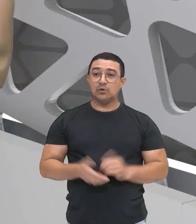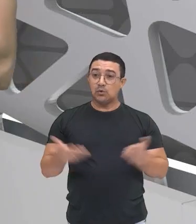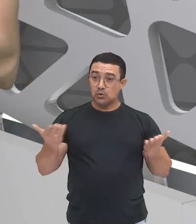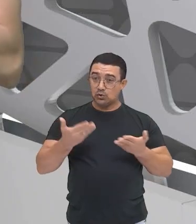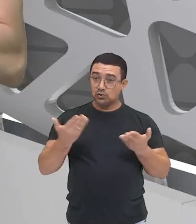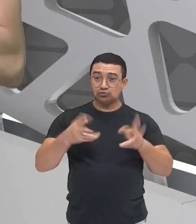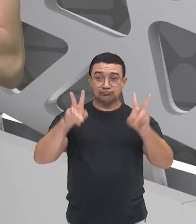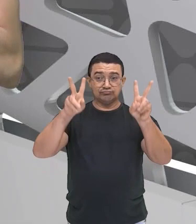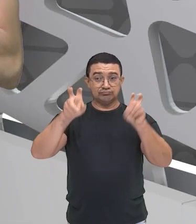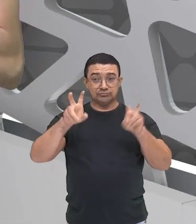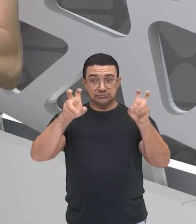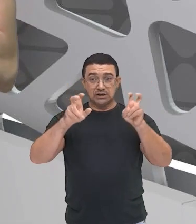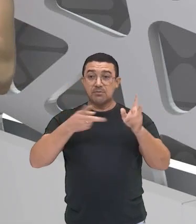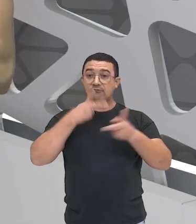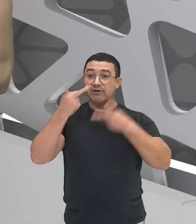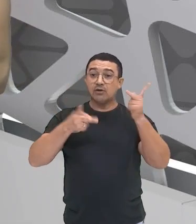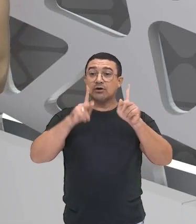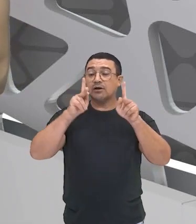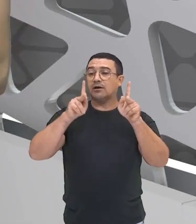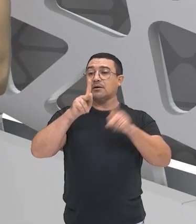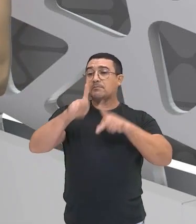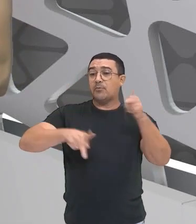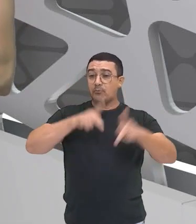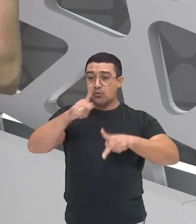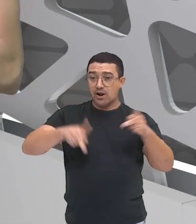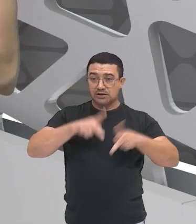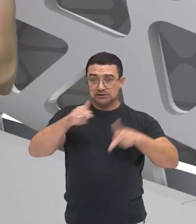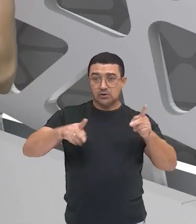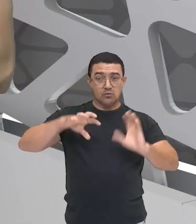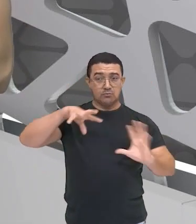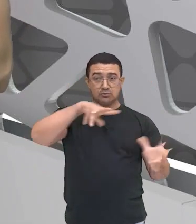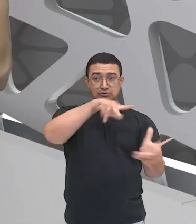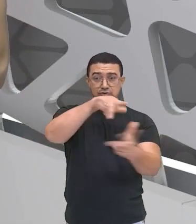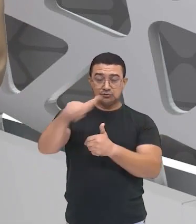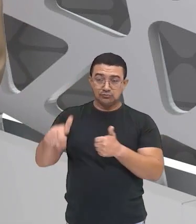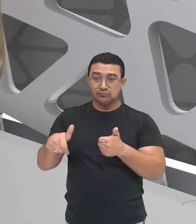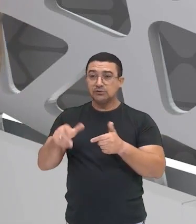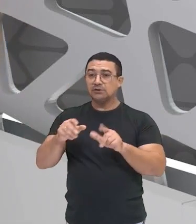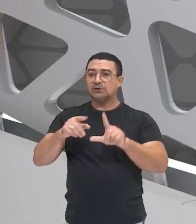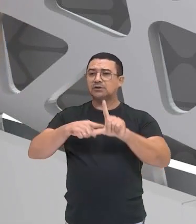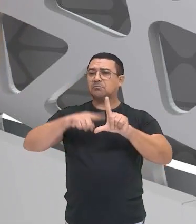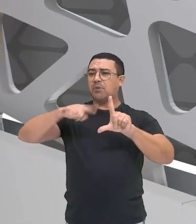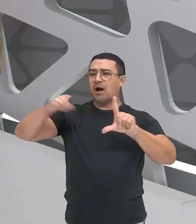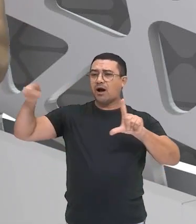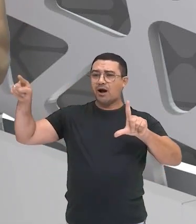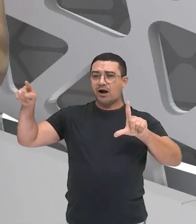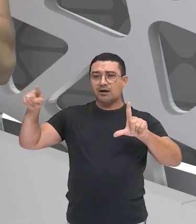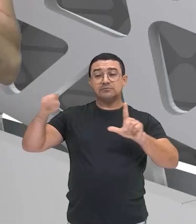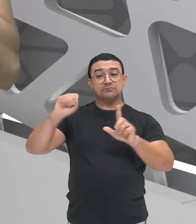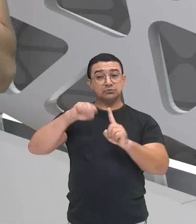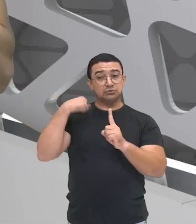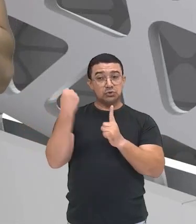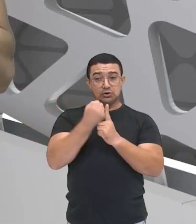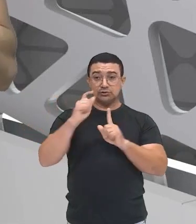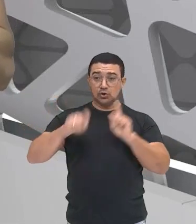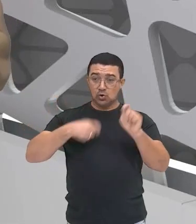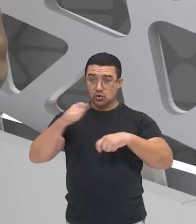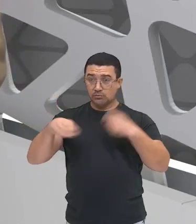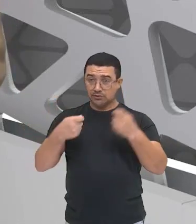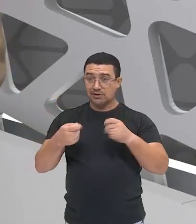Nós vamos tratar nesta aula de população mundial e indicadores socioeconômicos. São dois